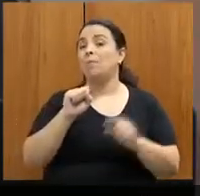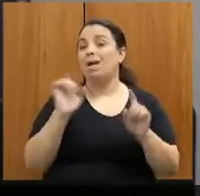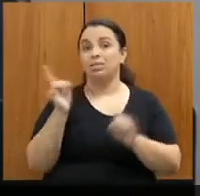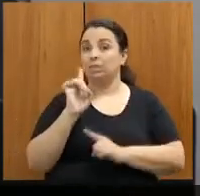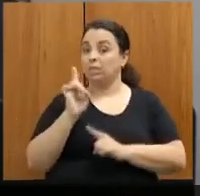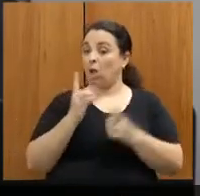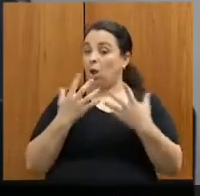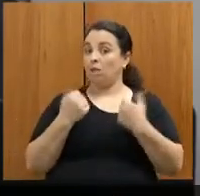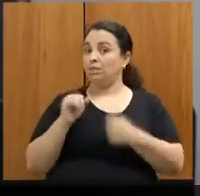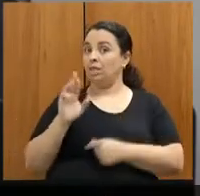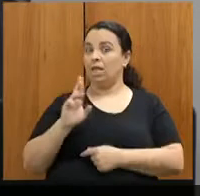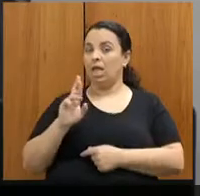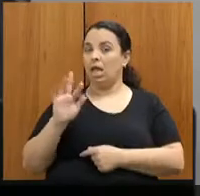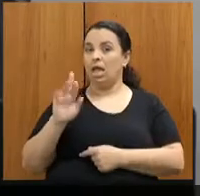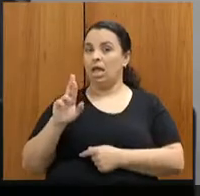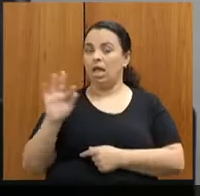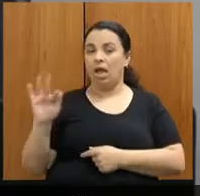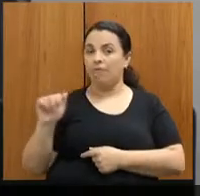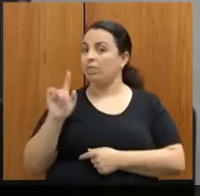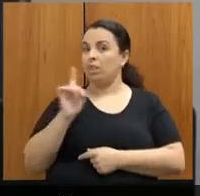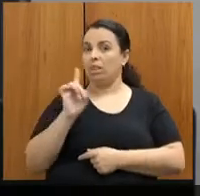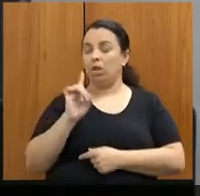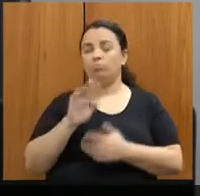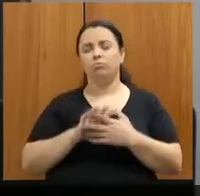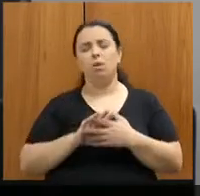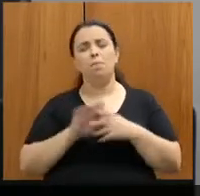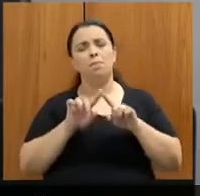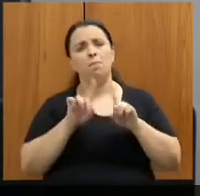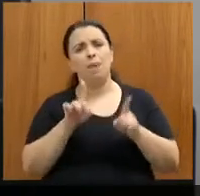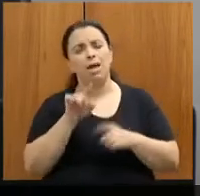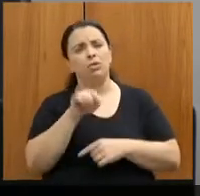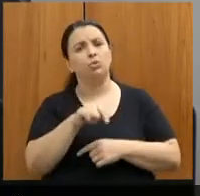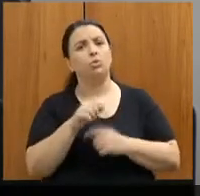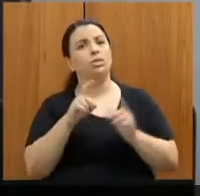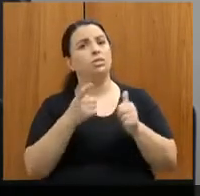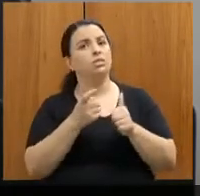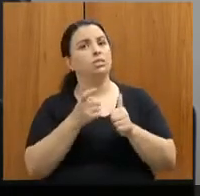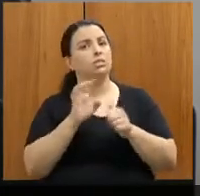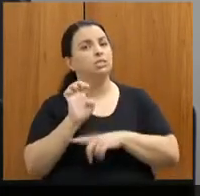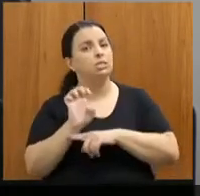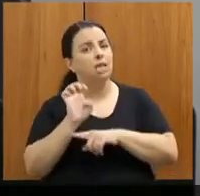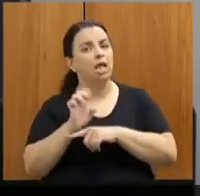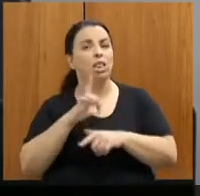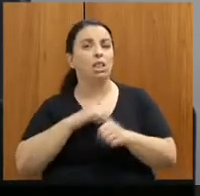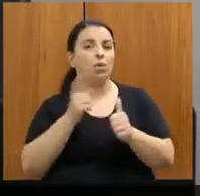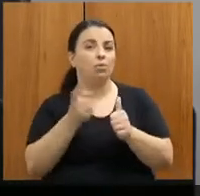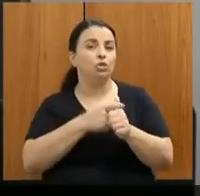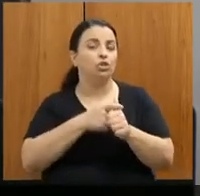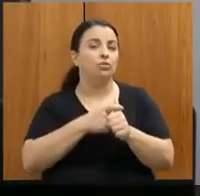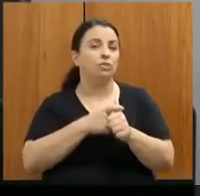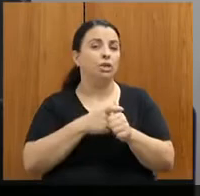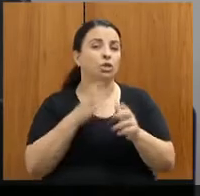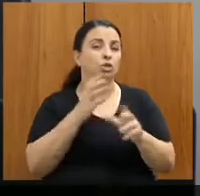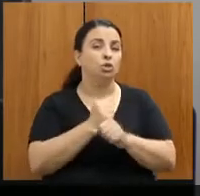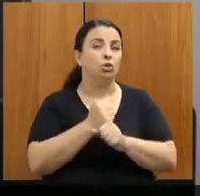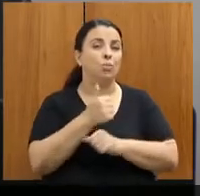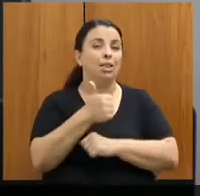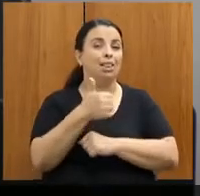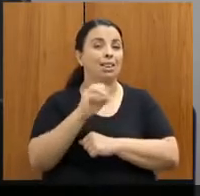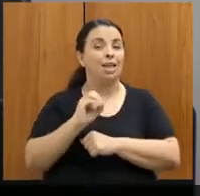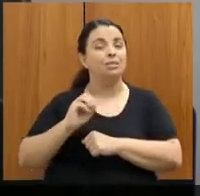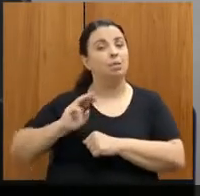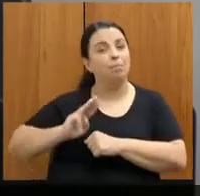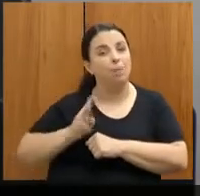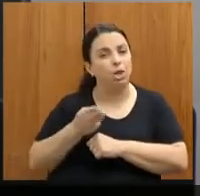verificamos que o estado teria que pagar cerca de há milhões até 2028 com a